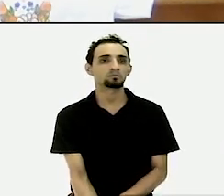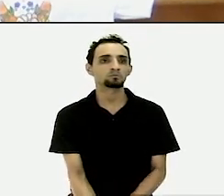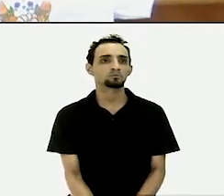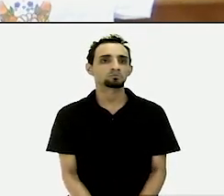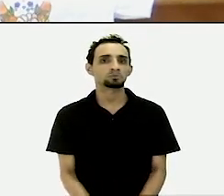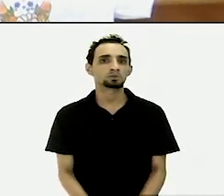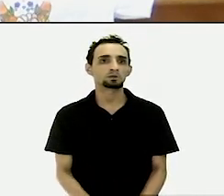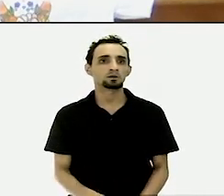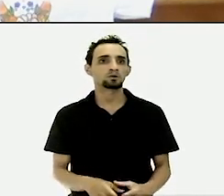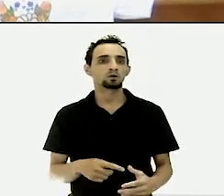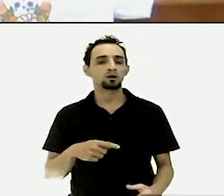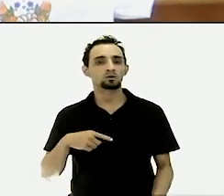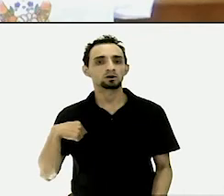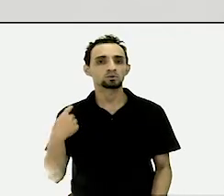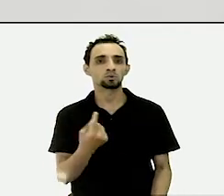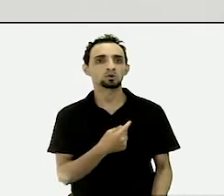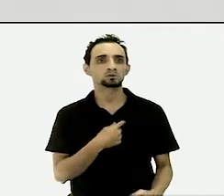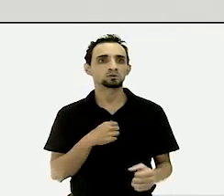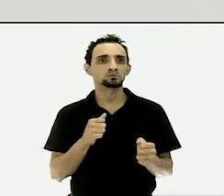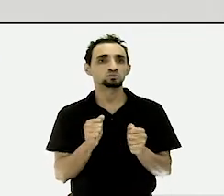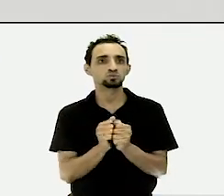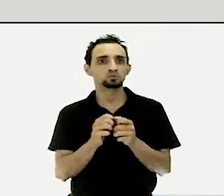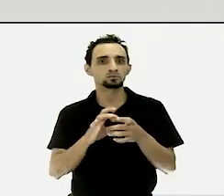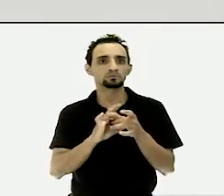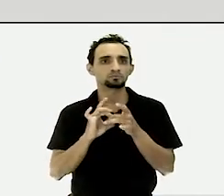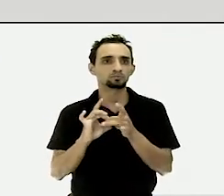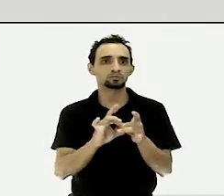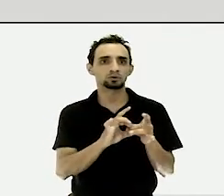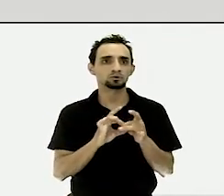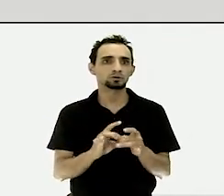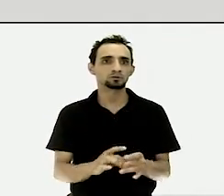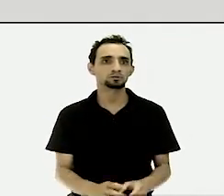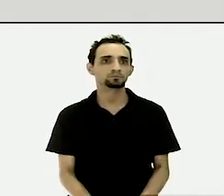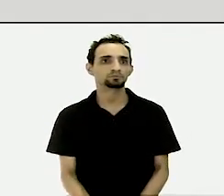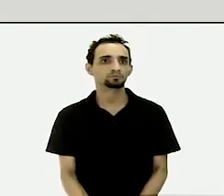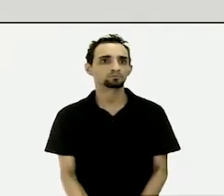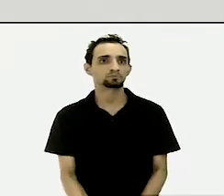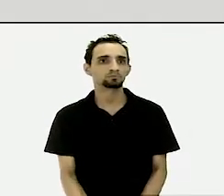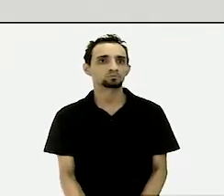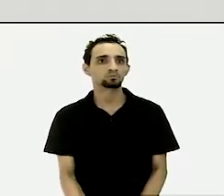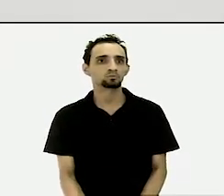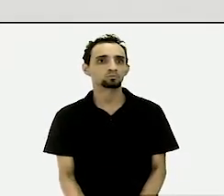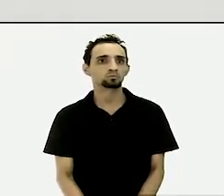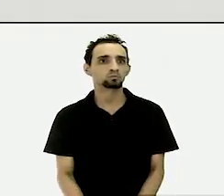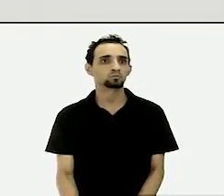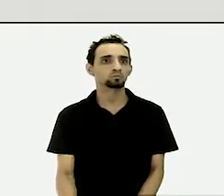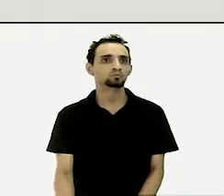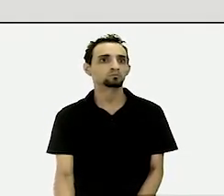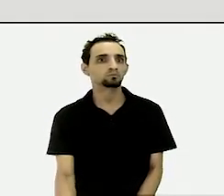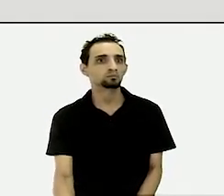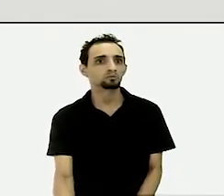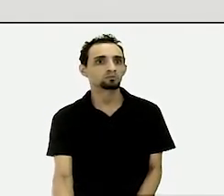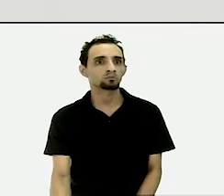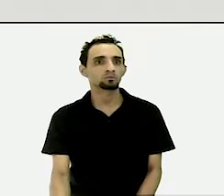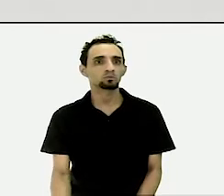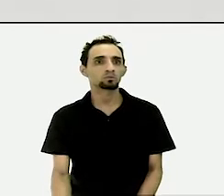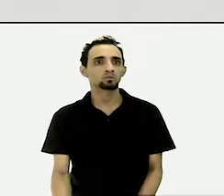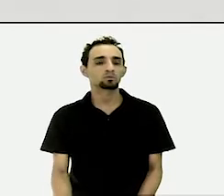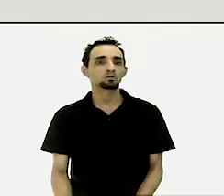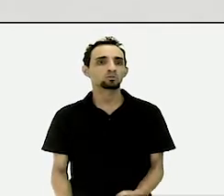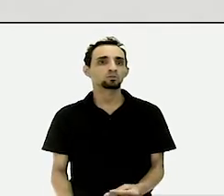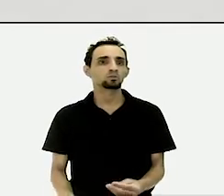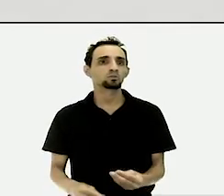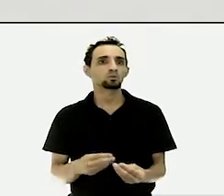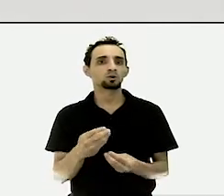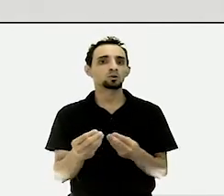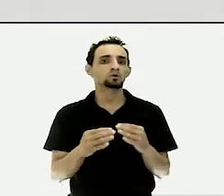temos, em relação às medalhas, quando tem 70. Quando houve 70. A questão da DINAPA, nós também fizemos isso para as